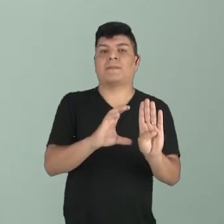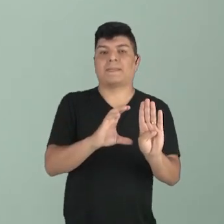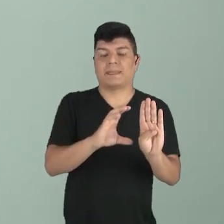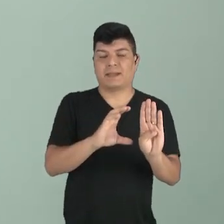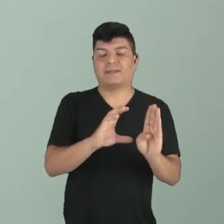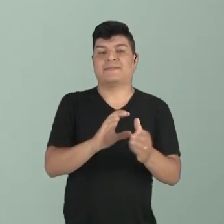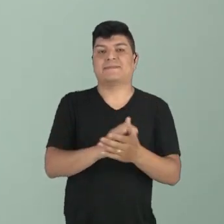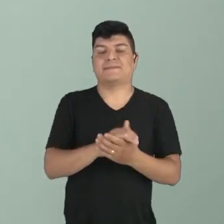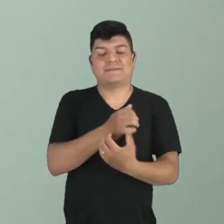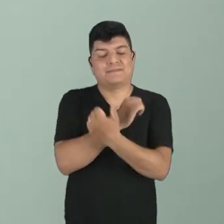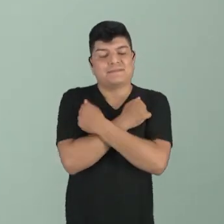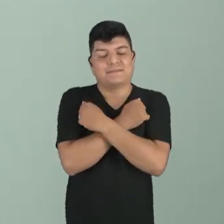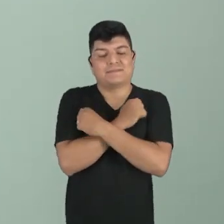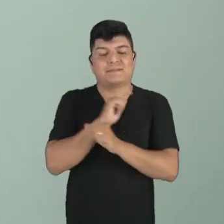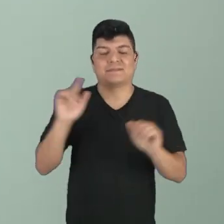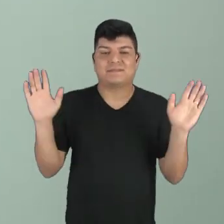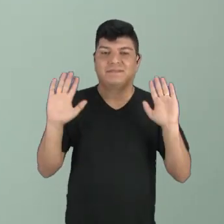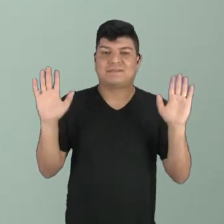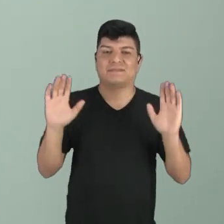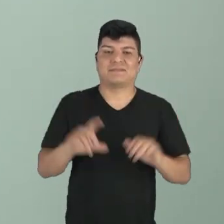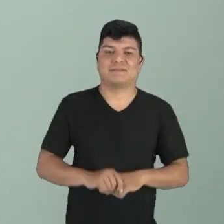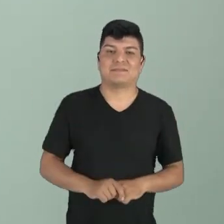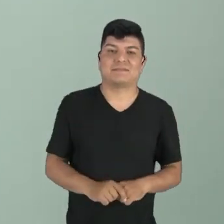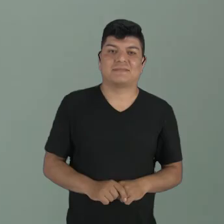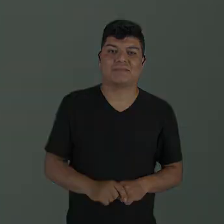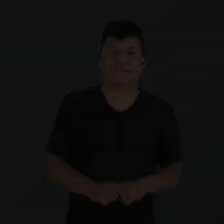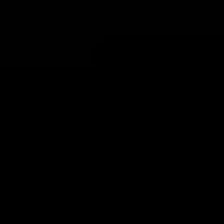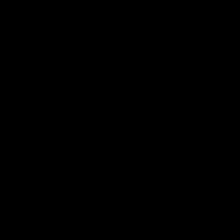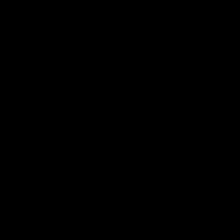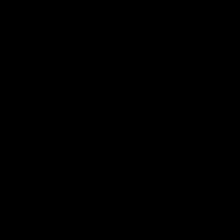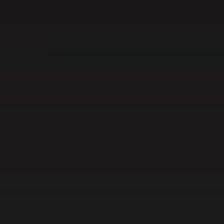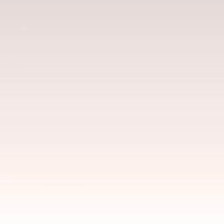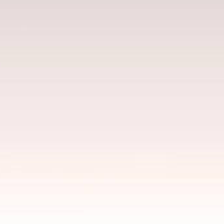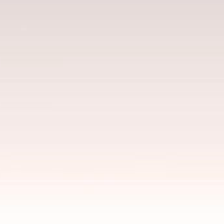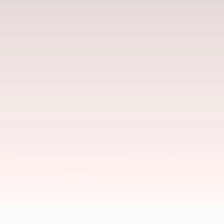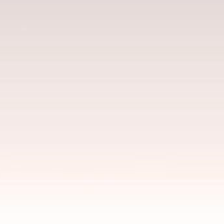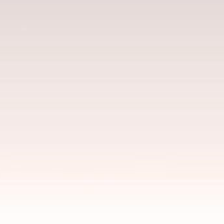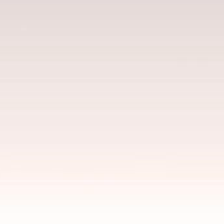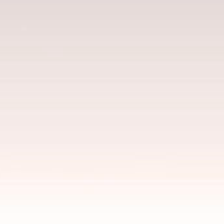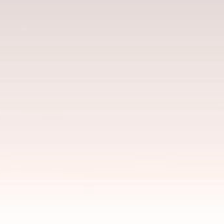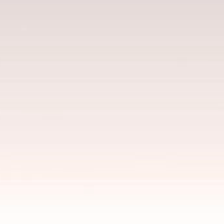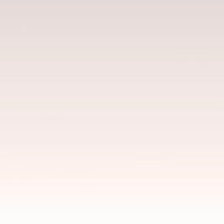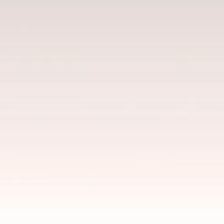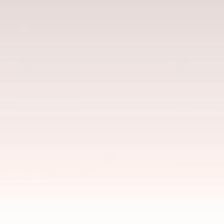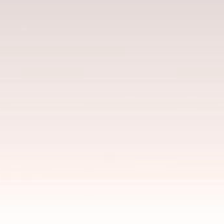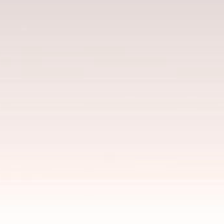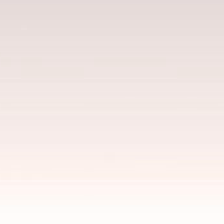acessar a plataforma educ um abraço e até a próxima E aí